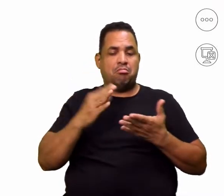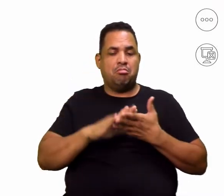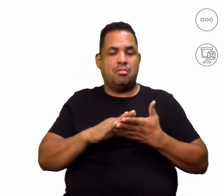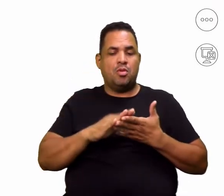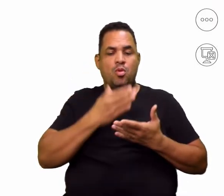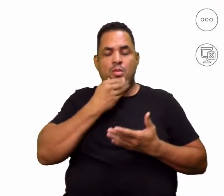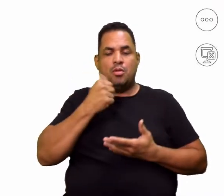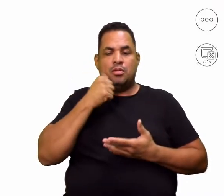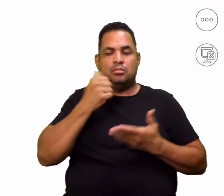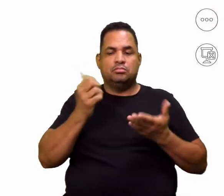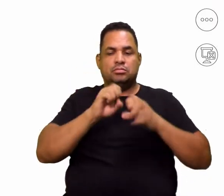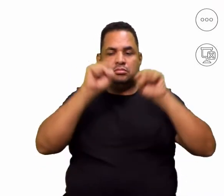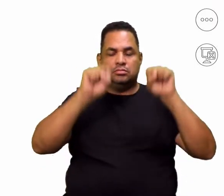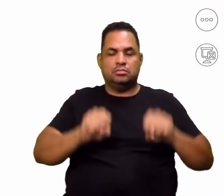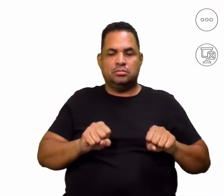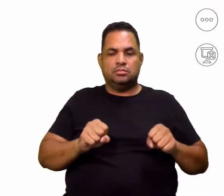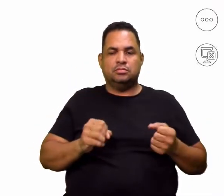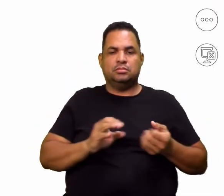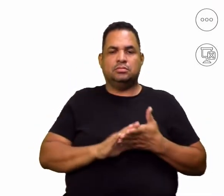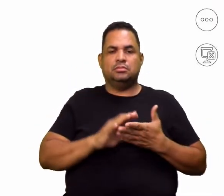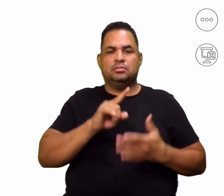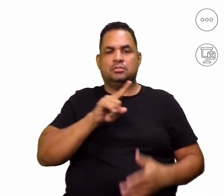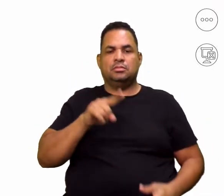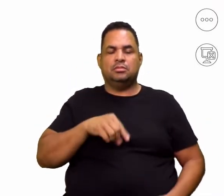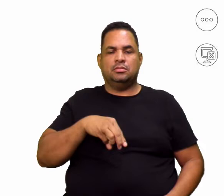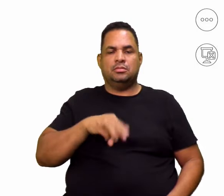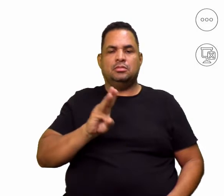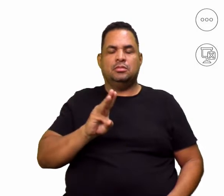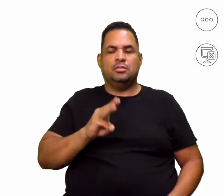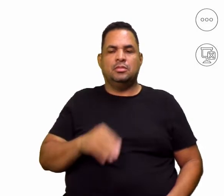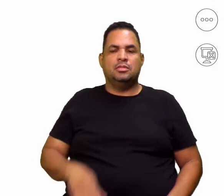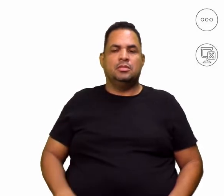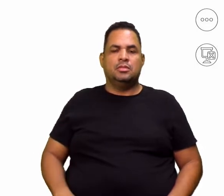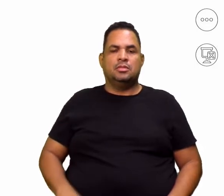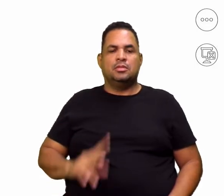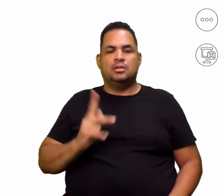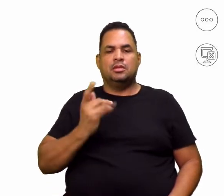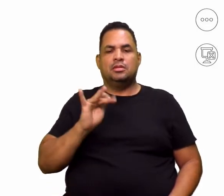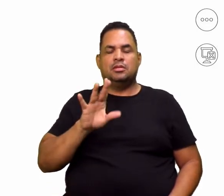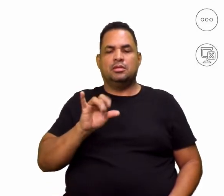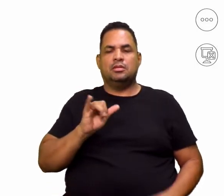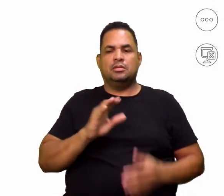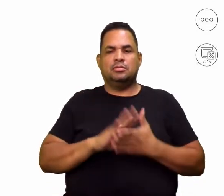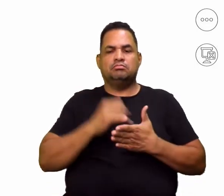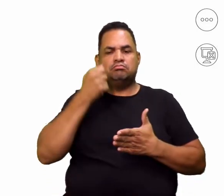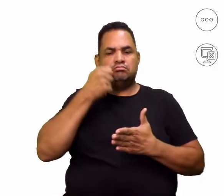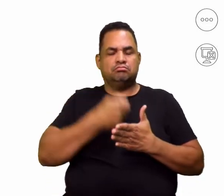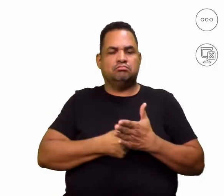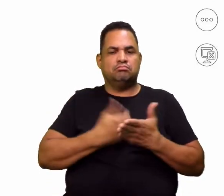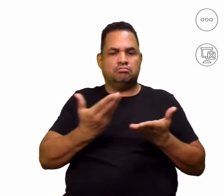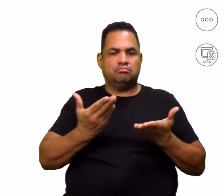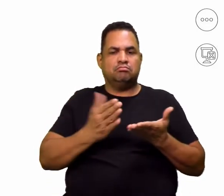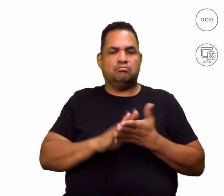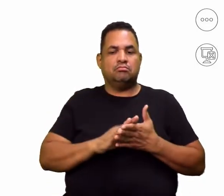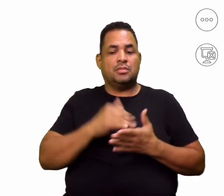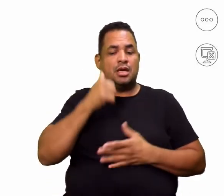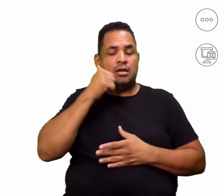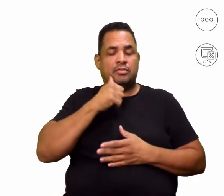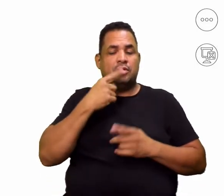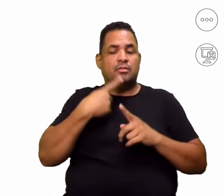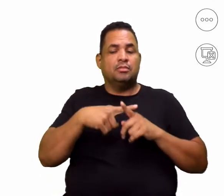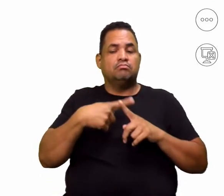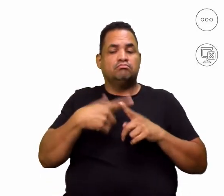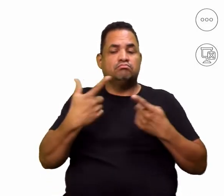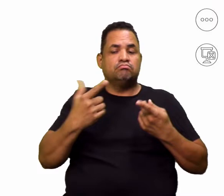Aqui, nesse sistema, ZW, que é o gameta heterogamético, que vai determinar, e isso é a fêmea, porque ela é que